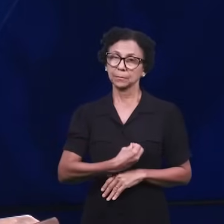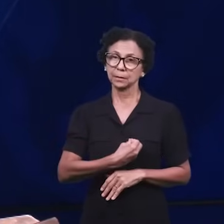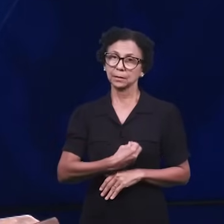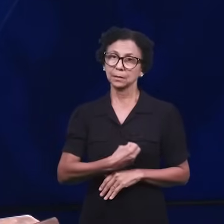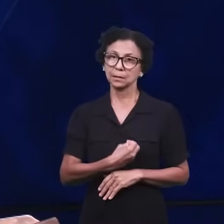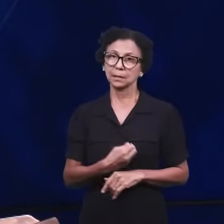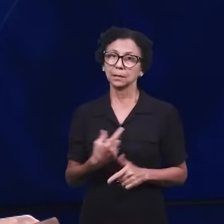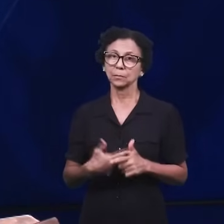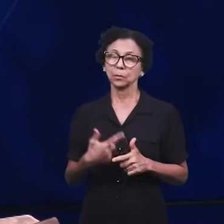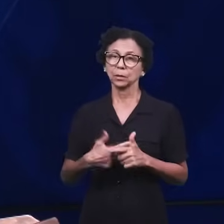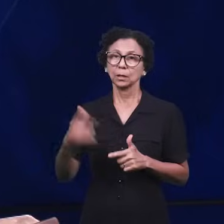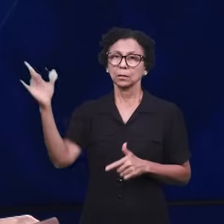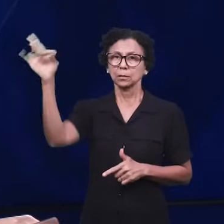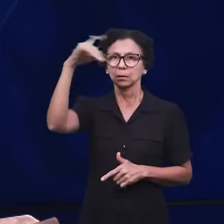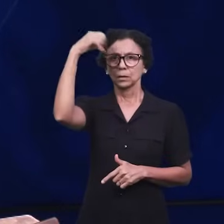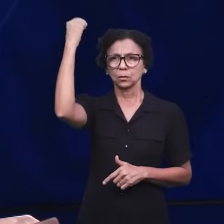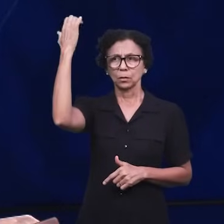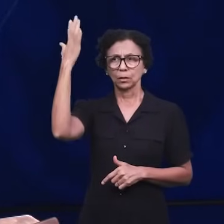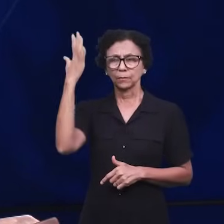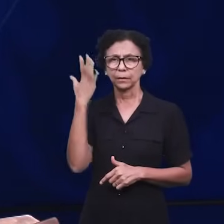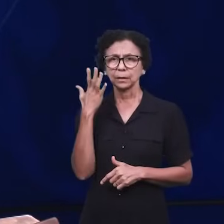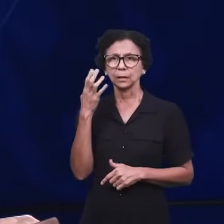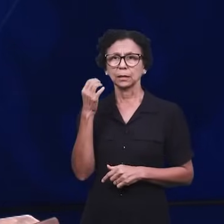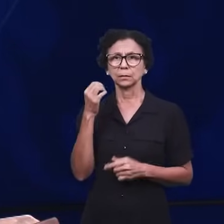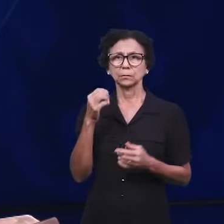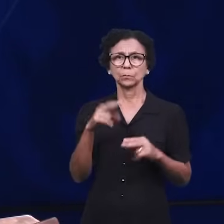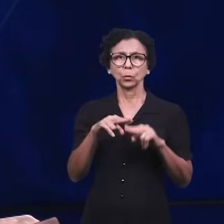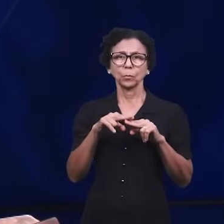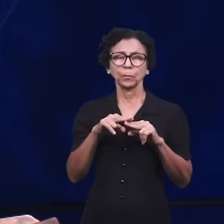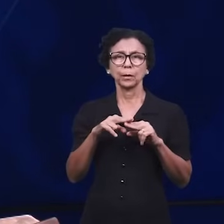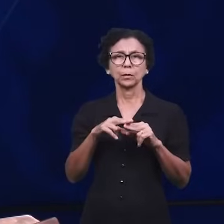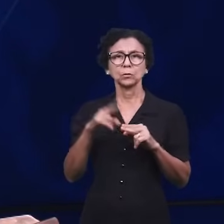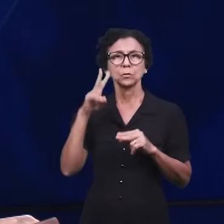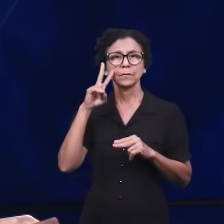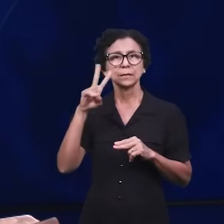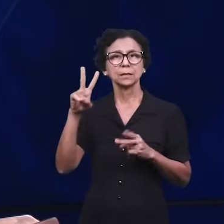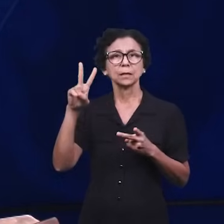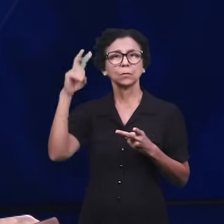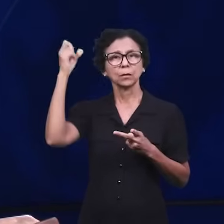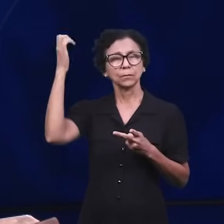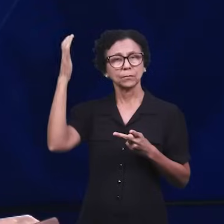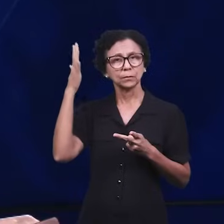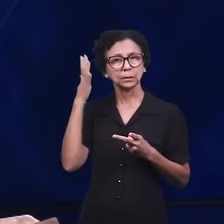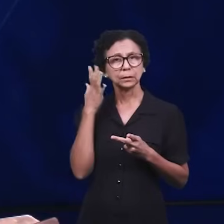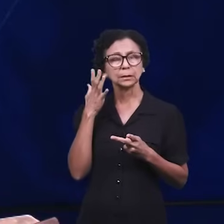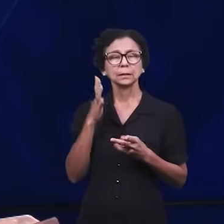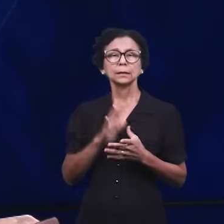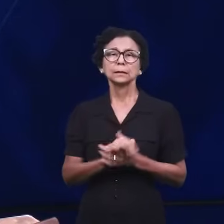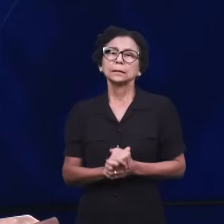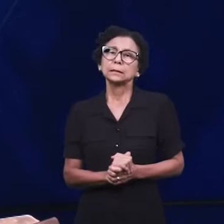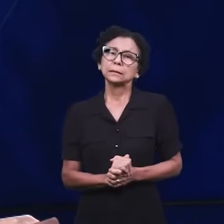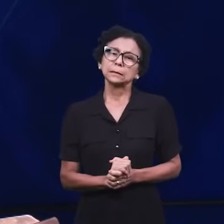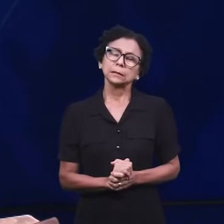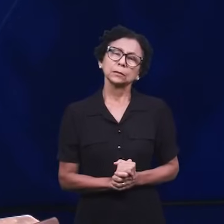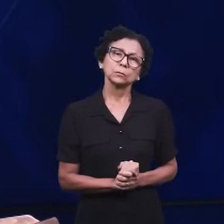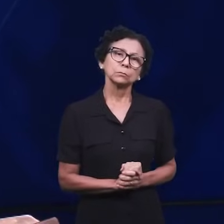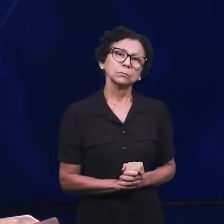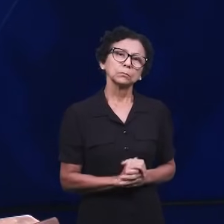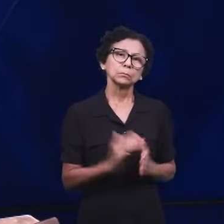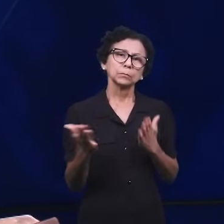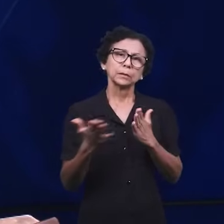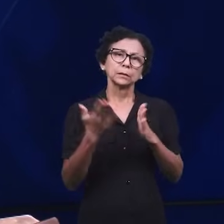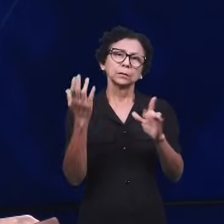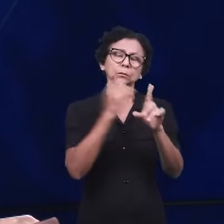tem nos revelado, através de visões e revelações, falando acerca da condição do tempo, mas falando